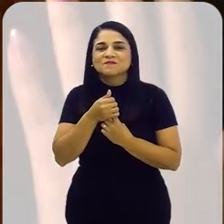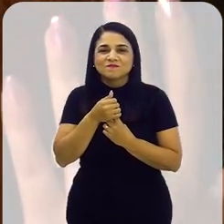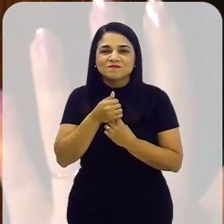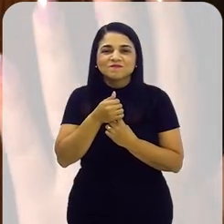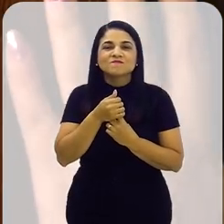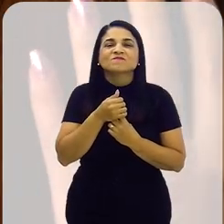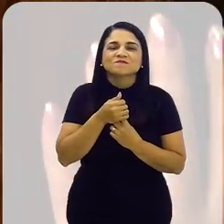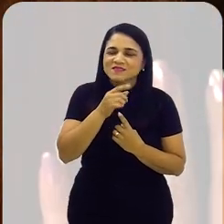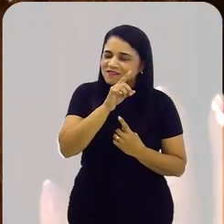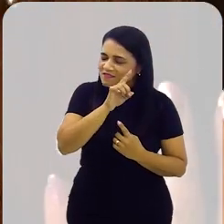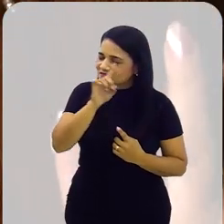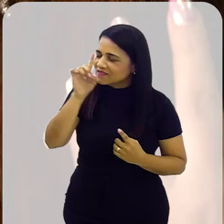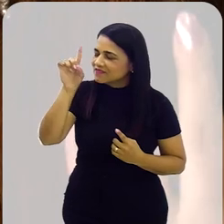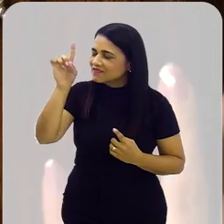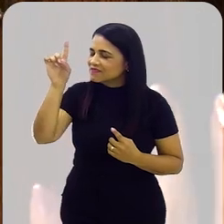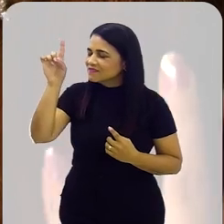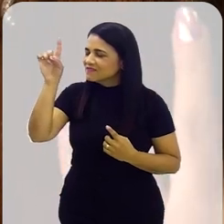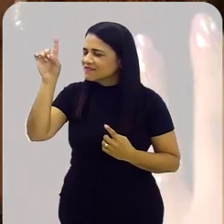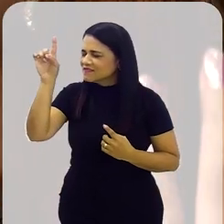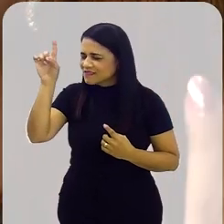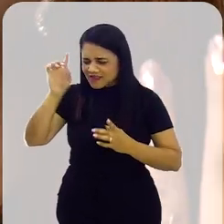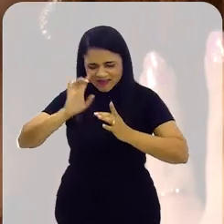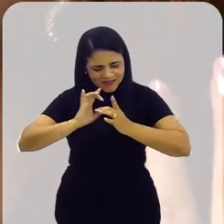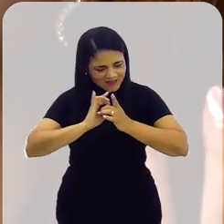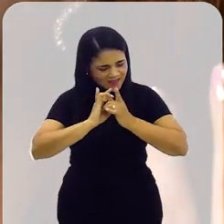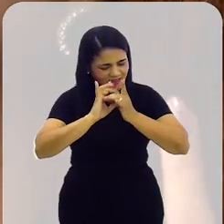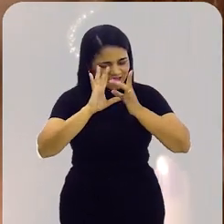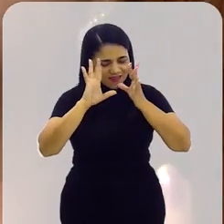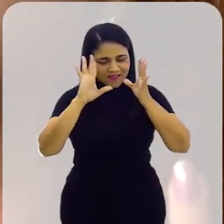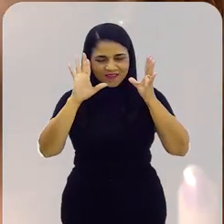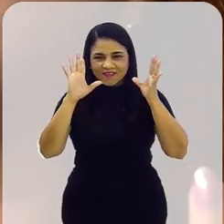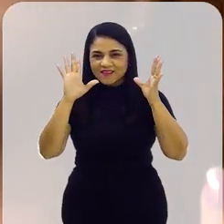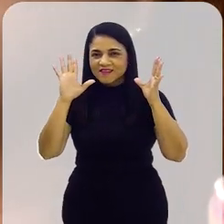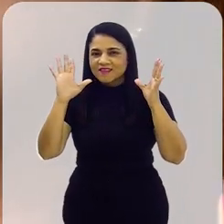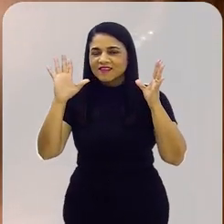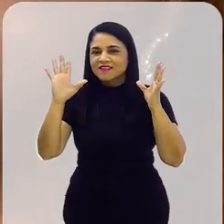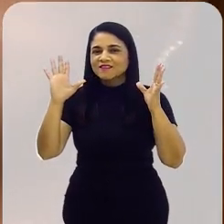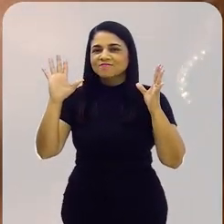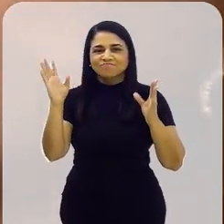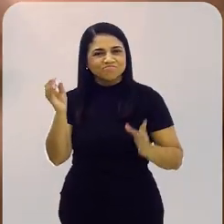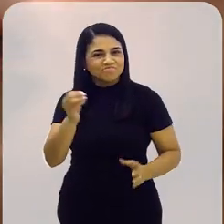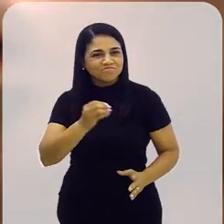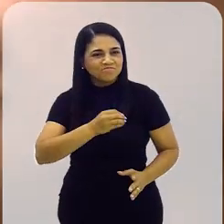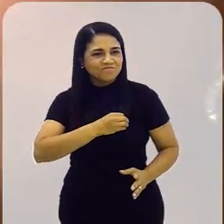alcançou, em ti livre sou.